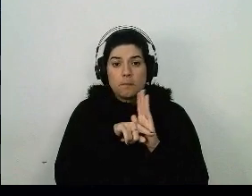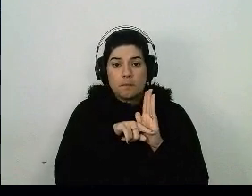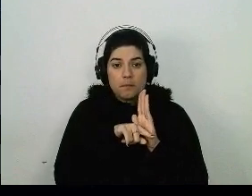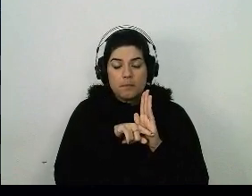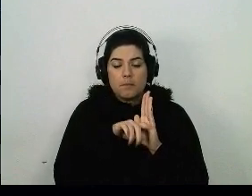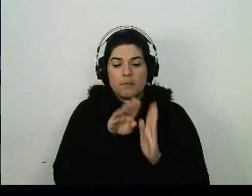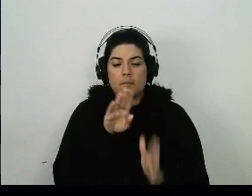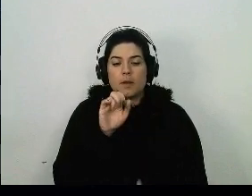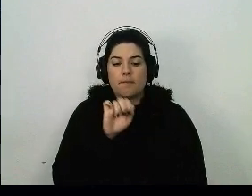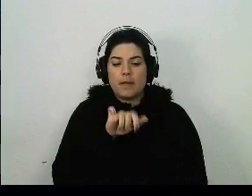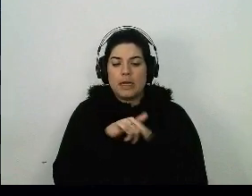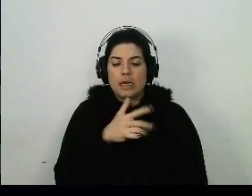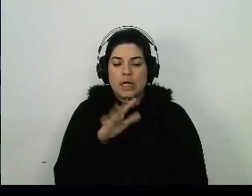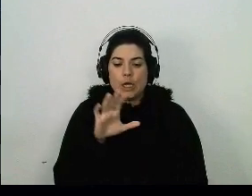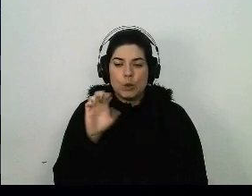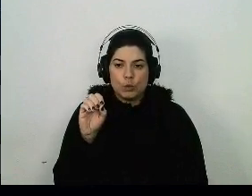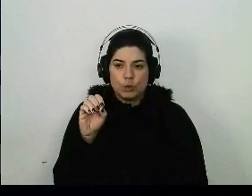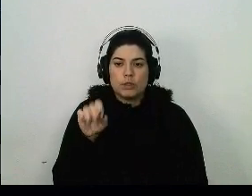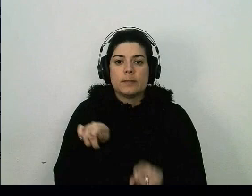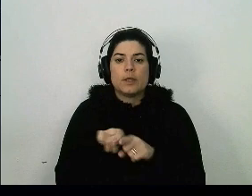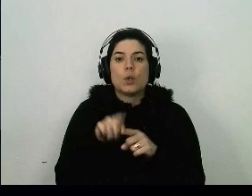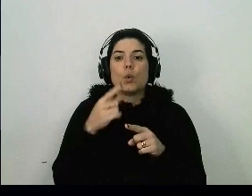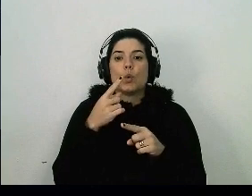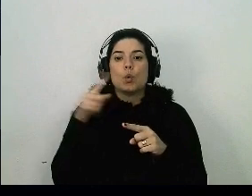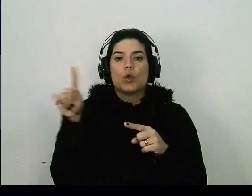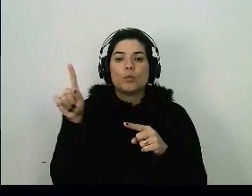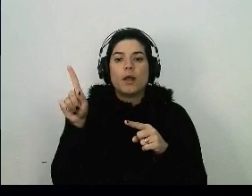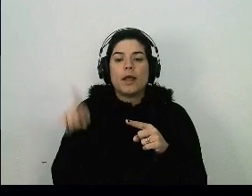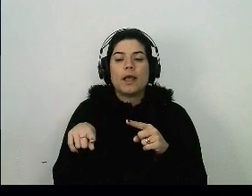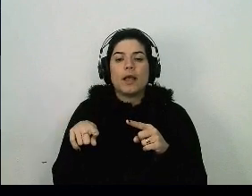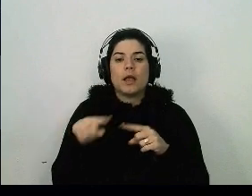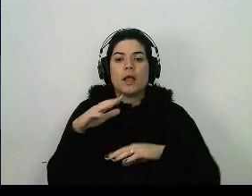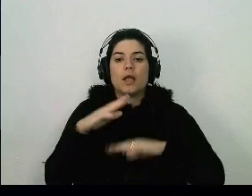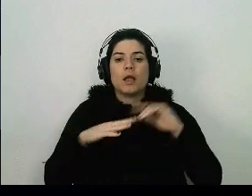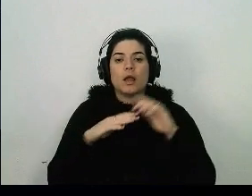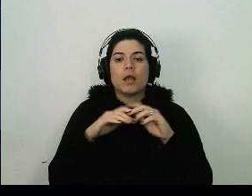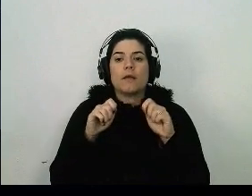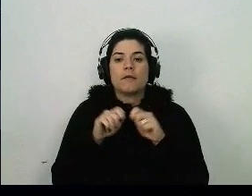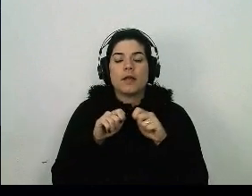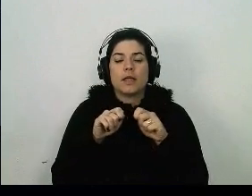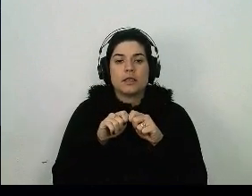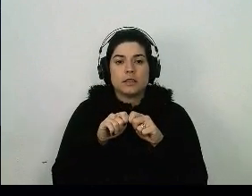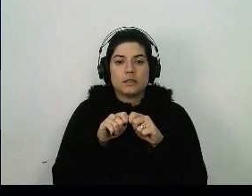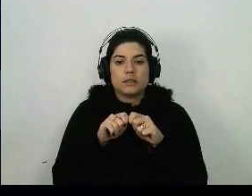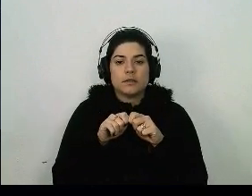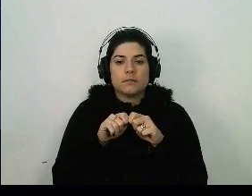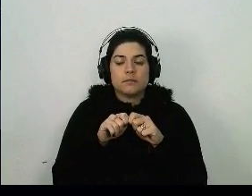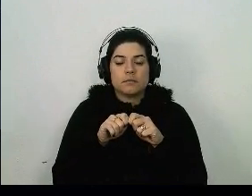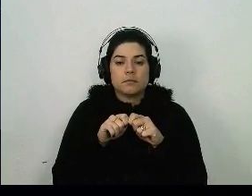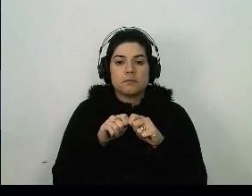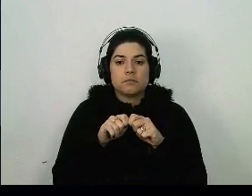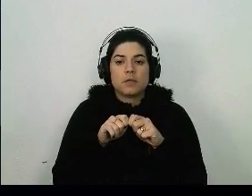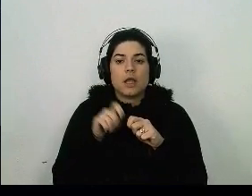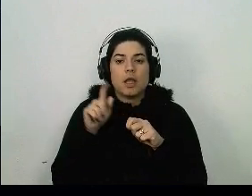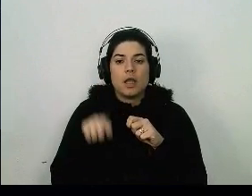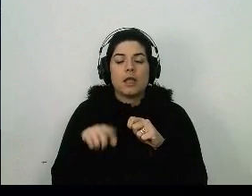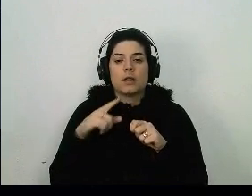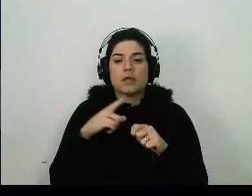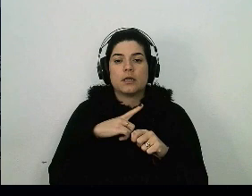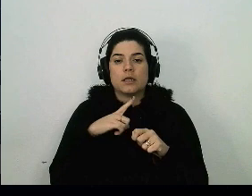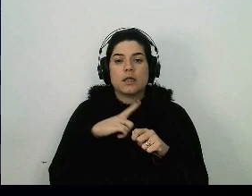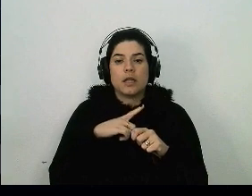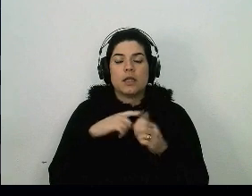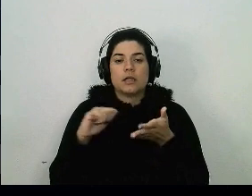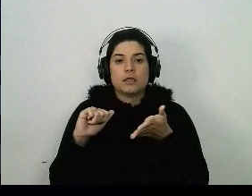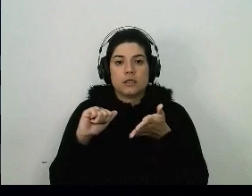por último, a operação que foi feita. Foi feito um delete da informação